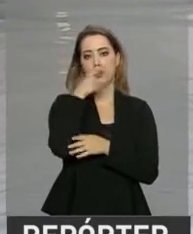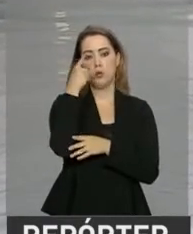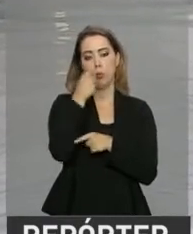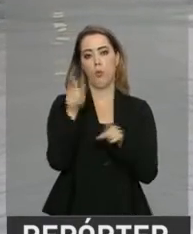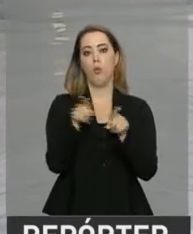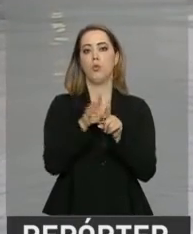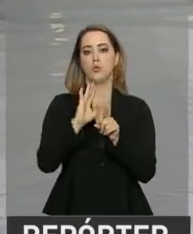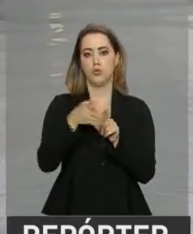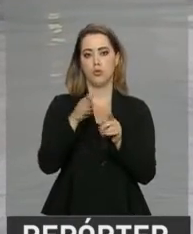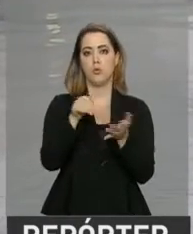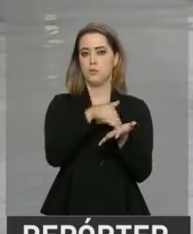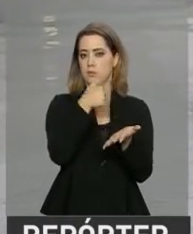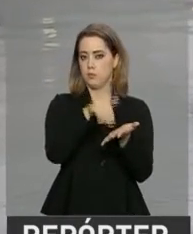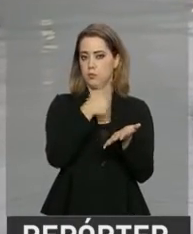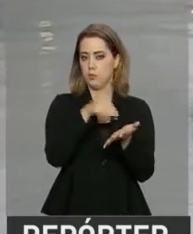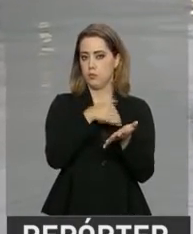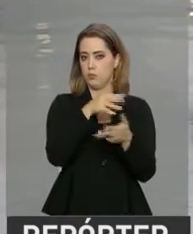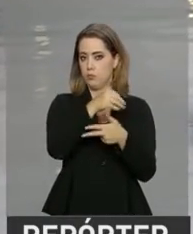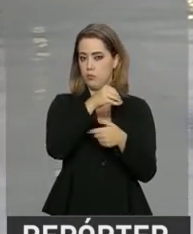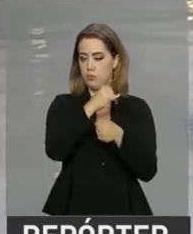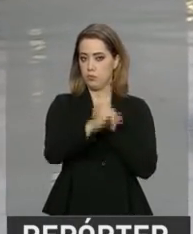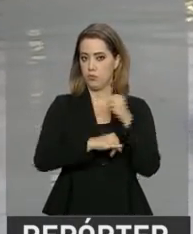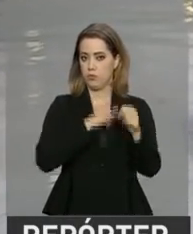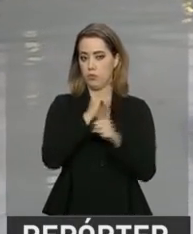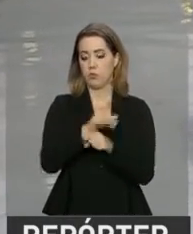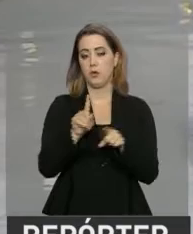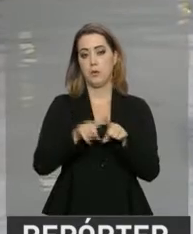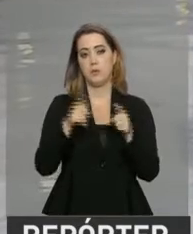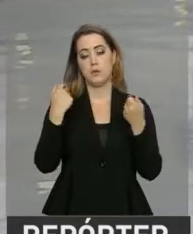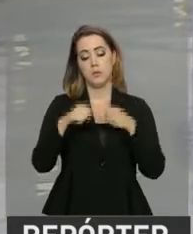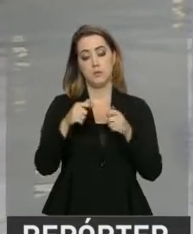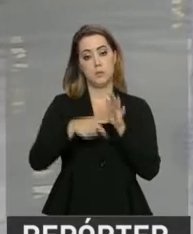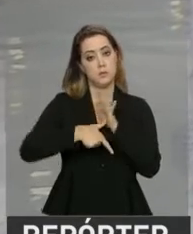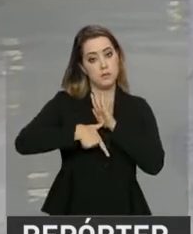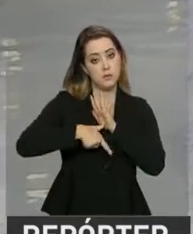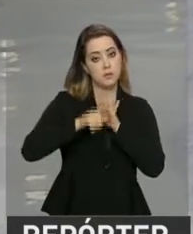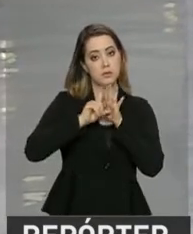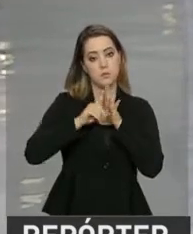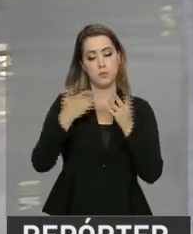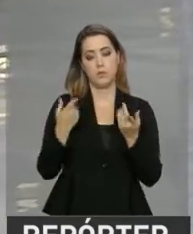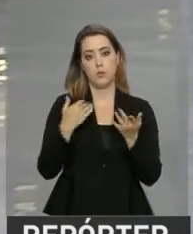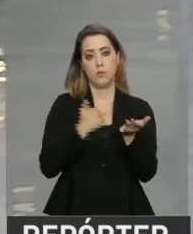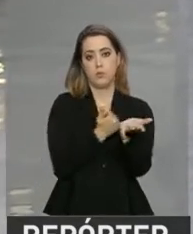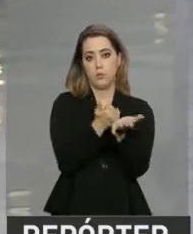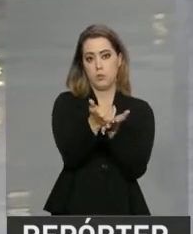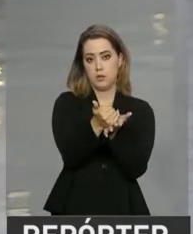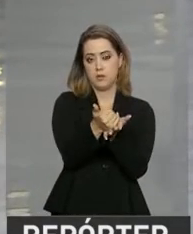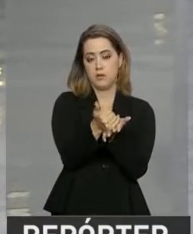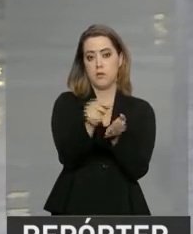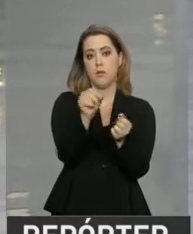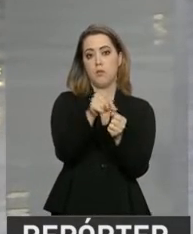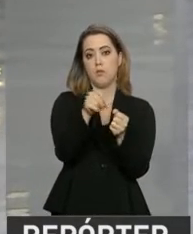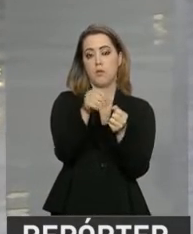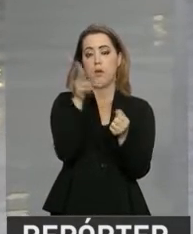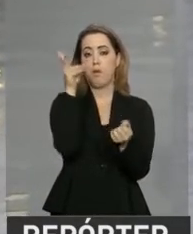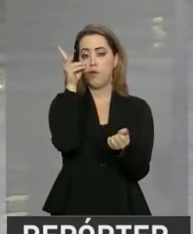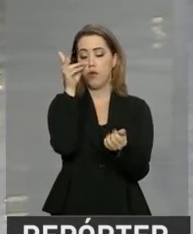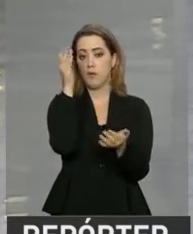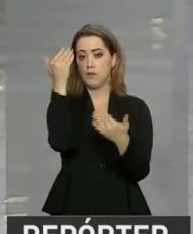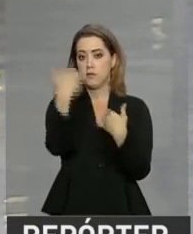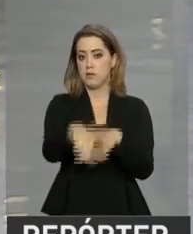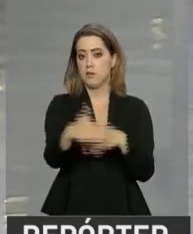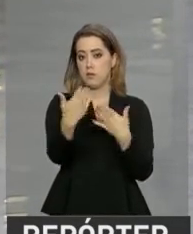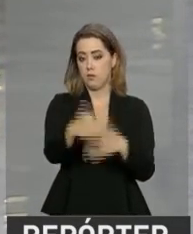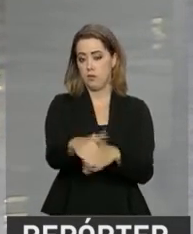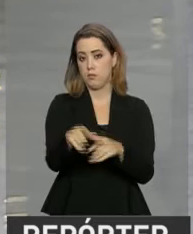mas o Ministério da Educação recomenda que isso seja feito antes. Já para iniciar o exame, se for deixado para fazer no